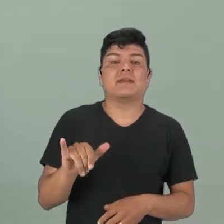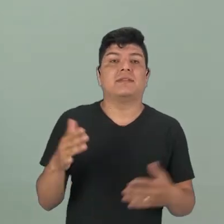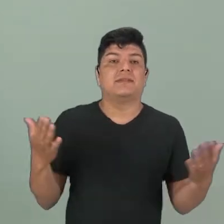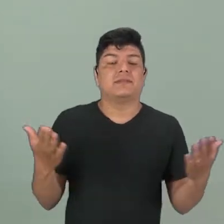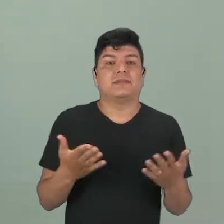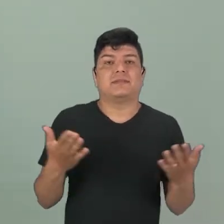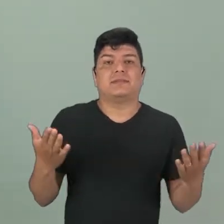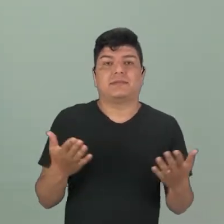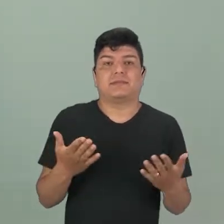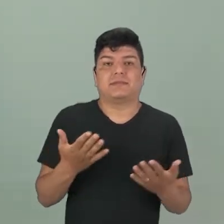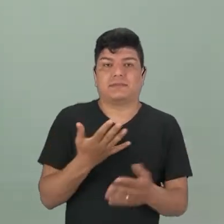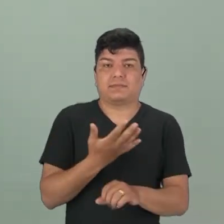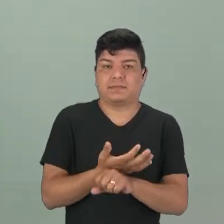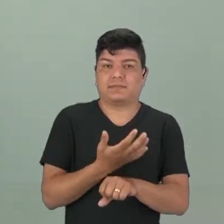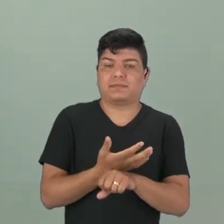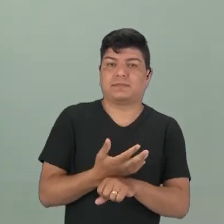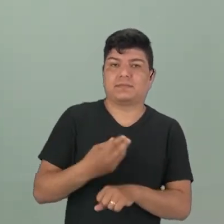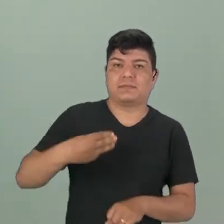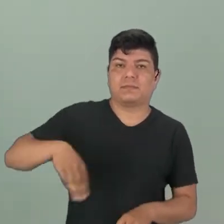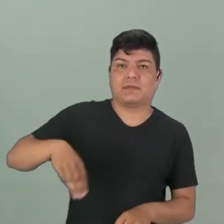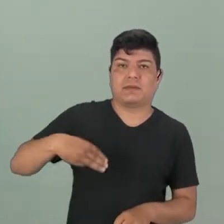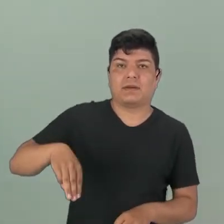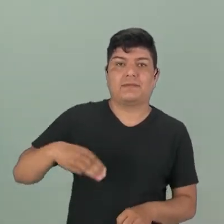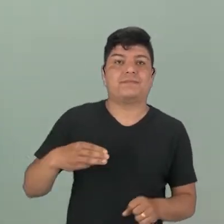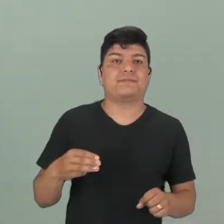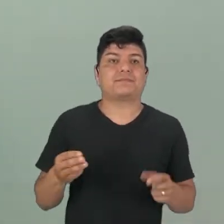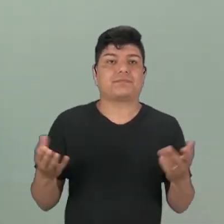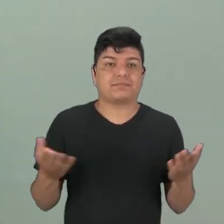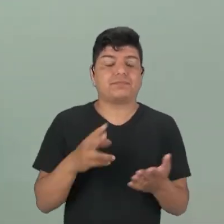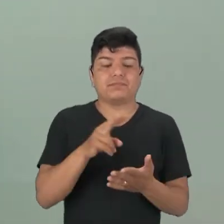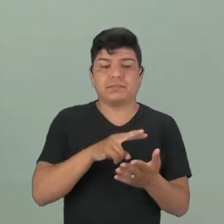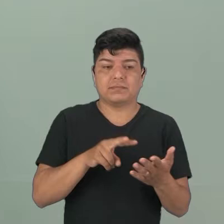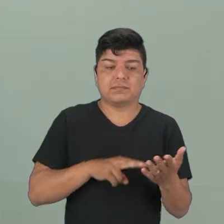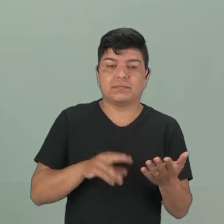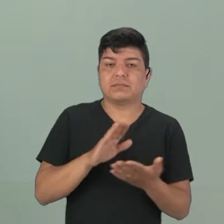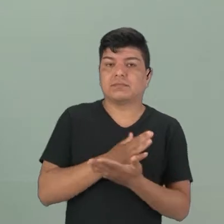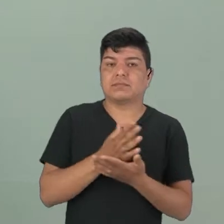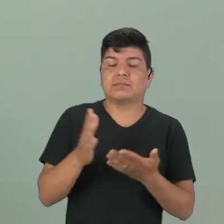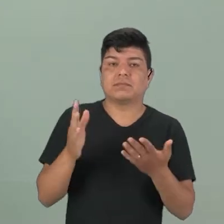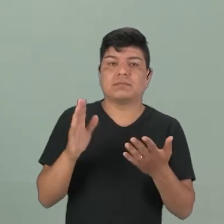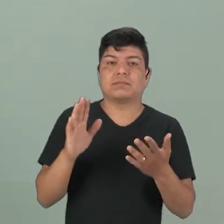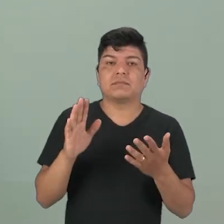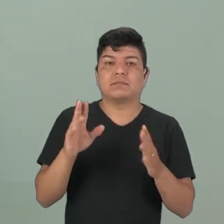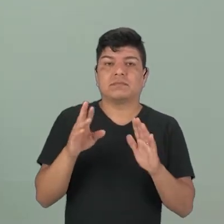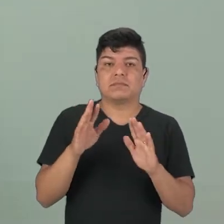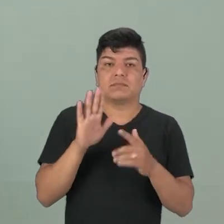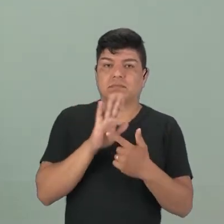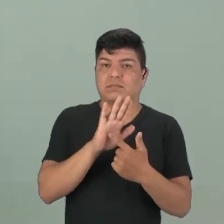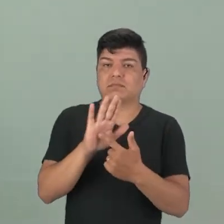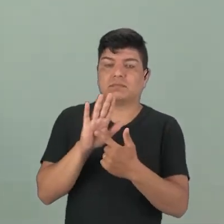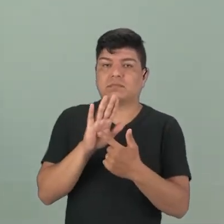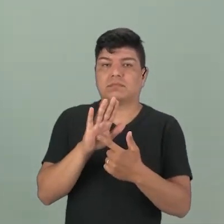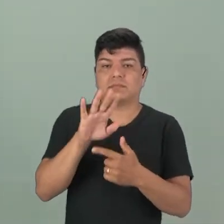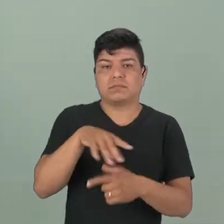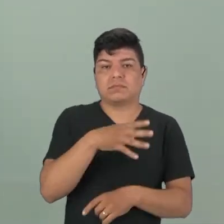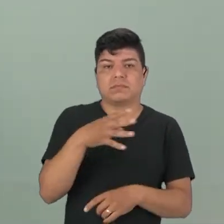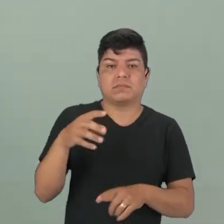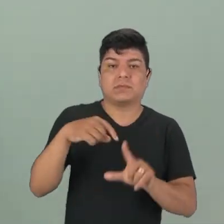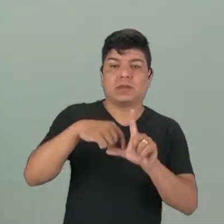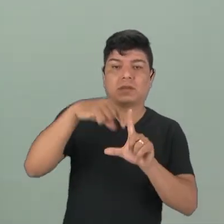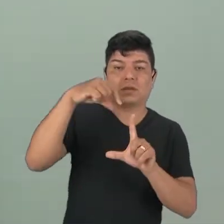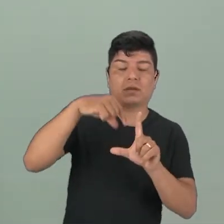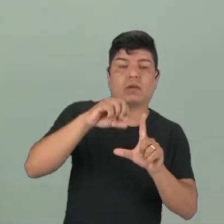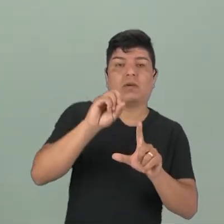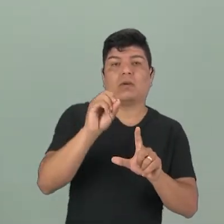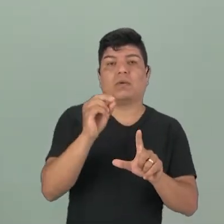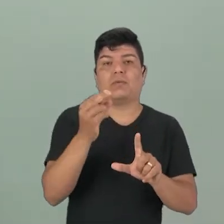na aula de matemática. Vamos fazer a leitura, análise de alguns dados apresentados em gráficos de barra